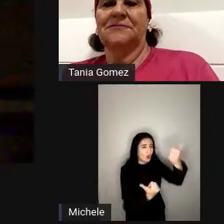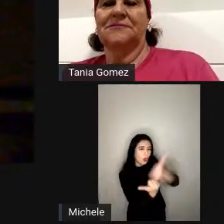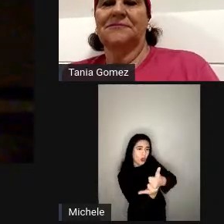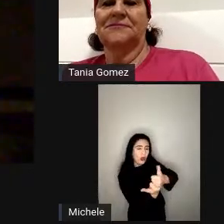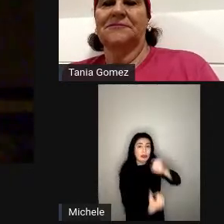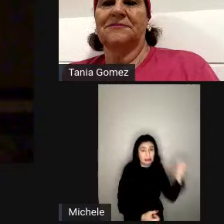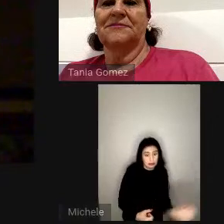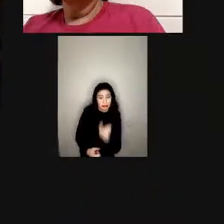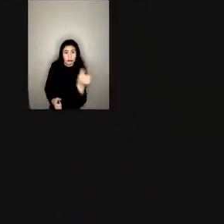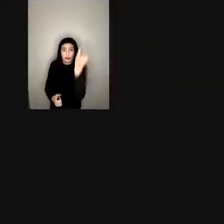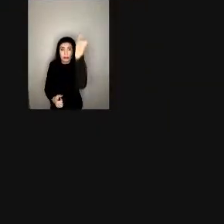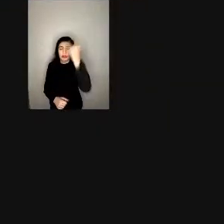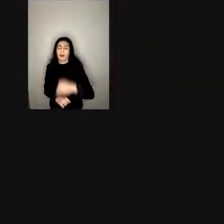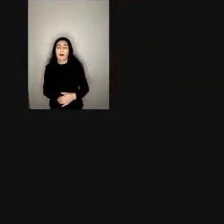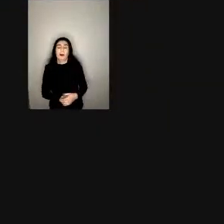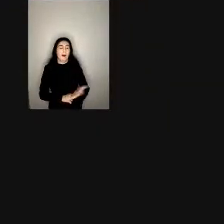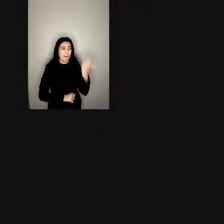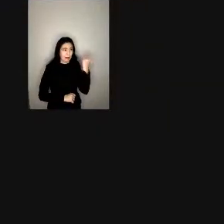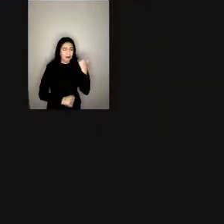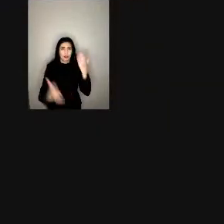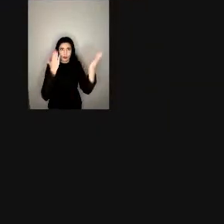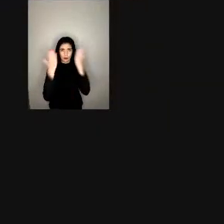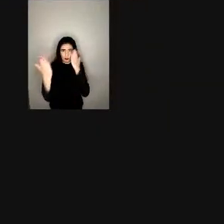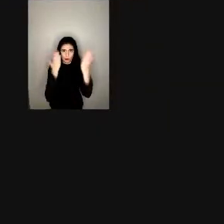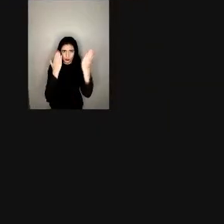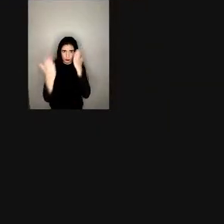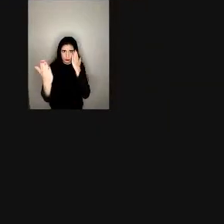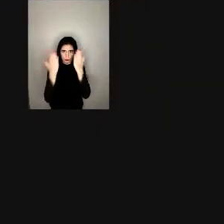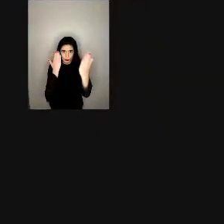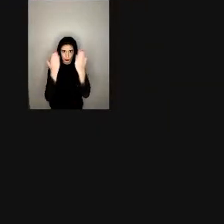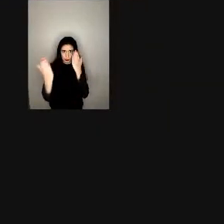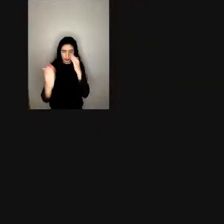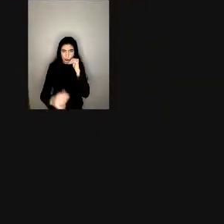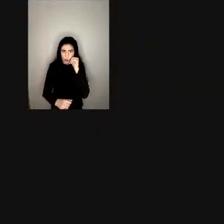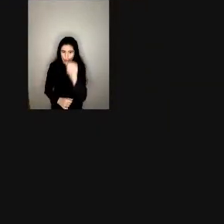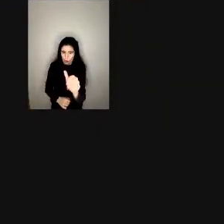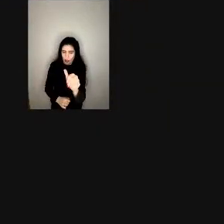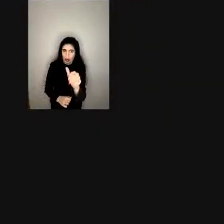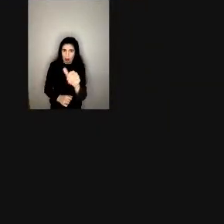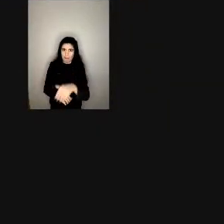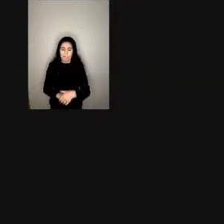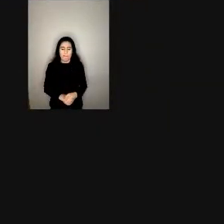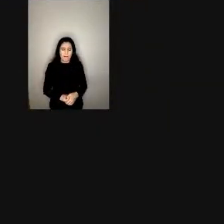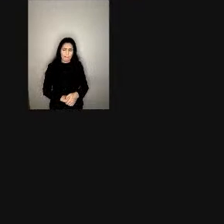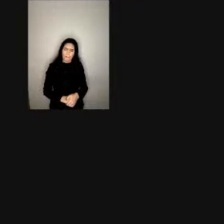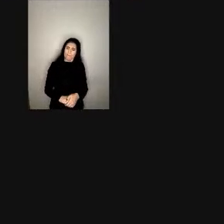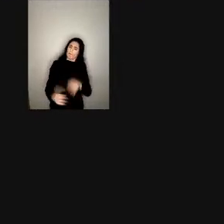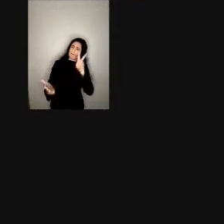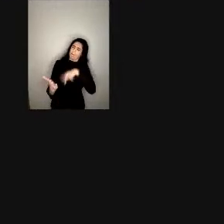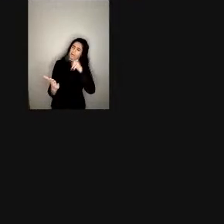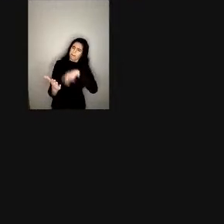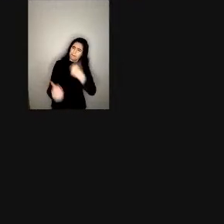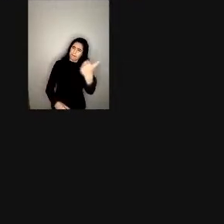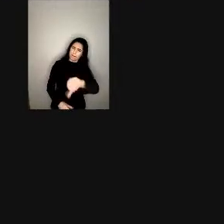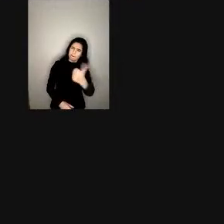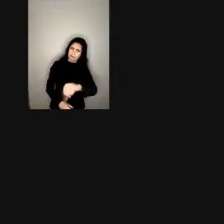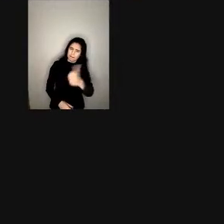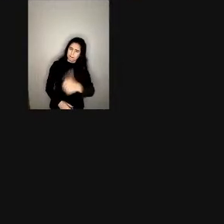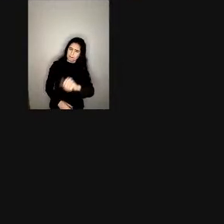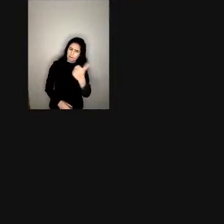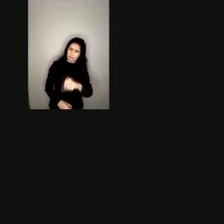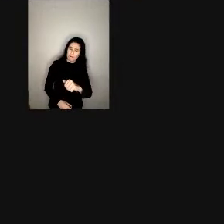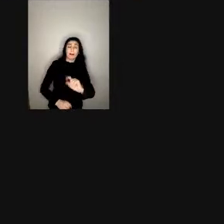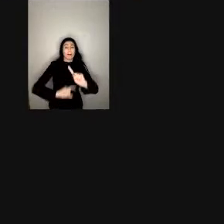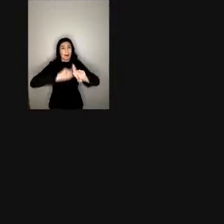Nós tivemos uma vez um trabalho com a psicóloga em que a psicóloga avaliava os pacientes depois que eles saíam das nossas consultas,